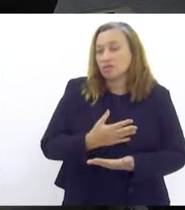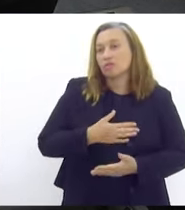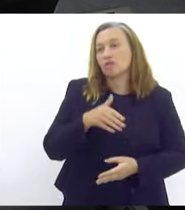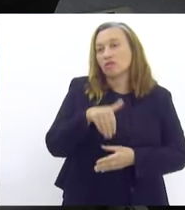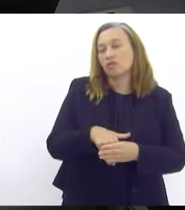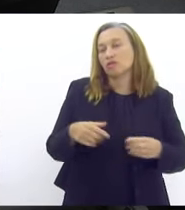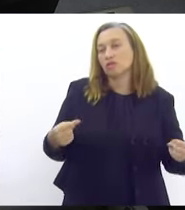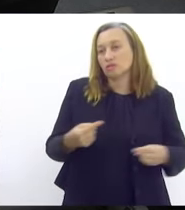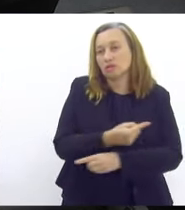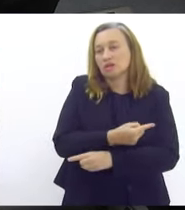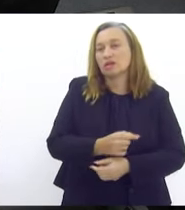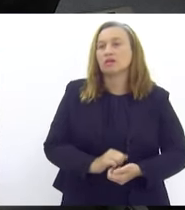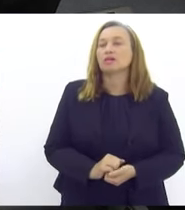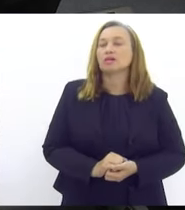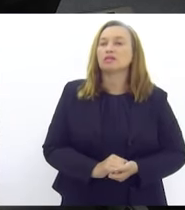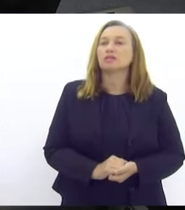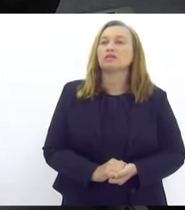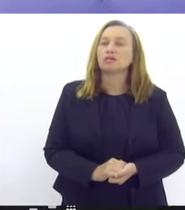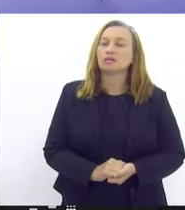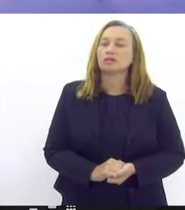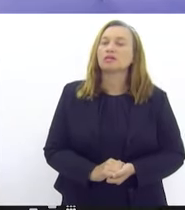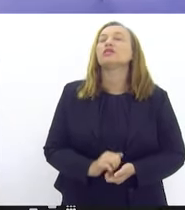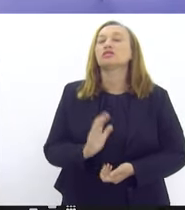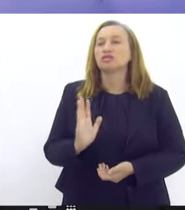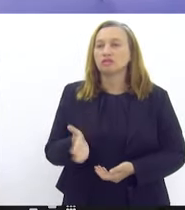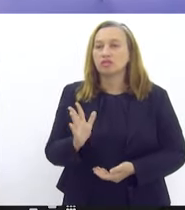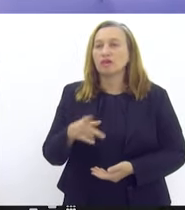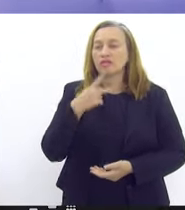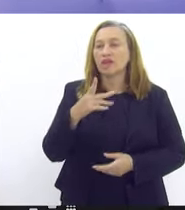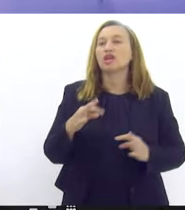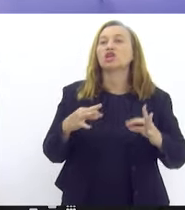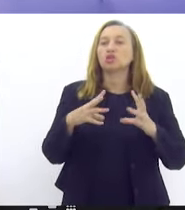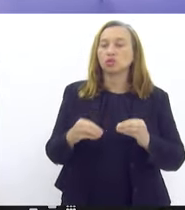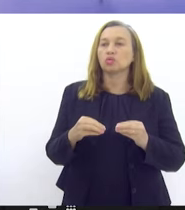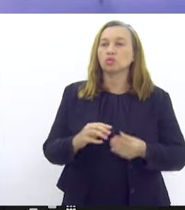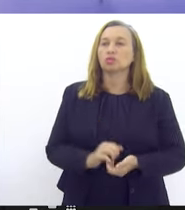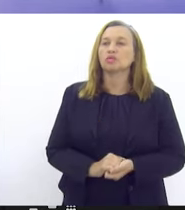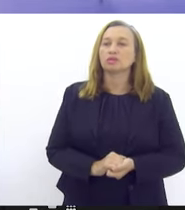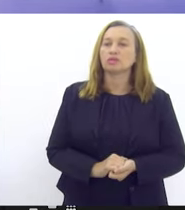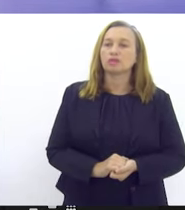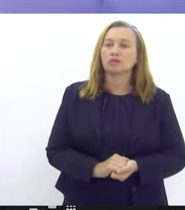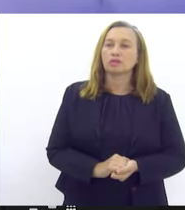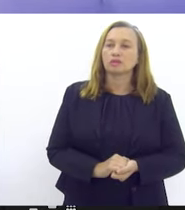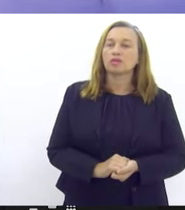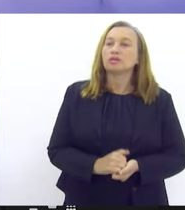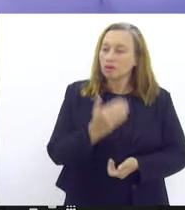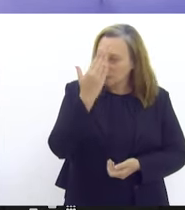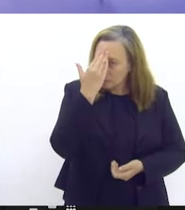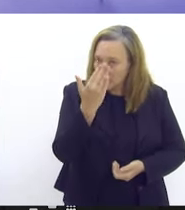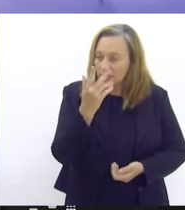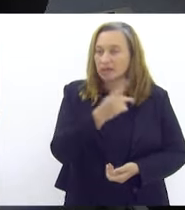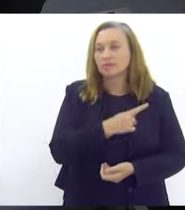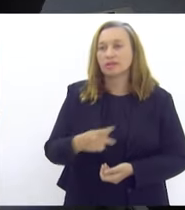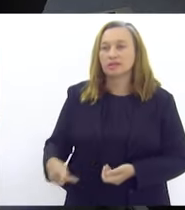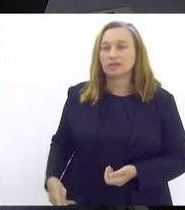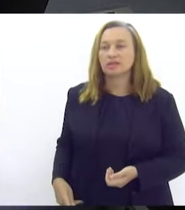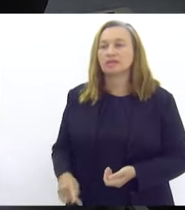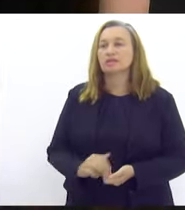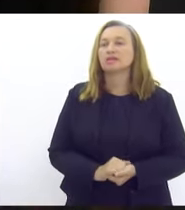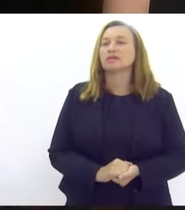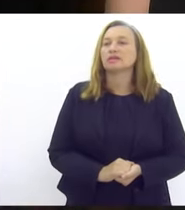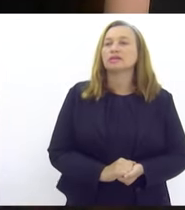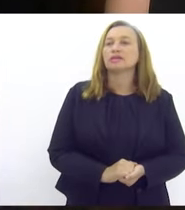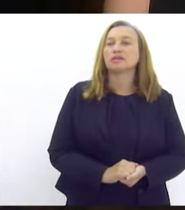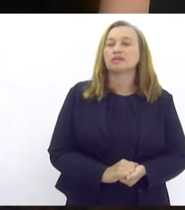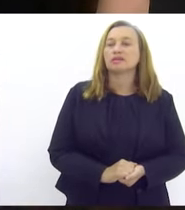ao contrário. Já foram registrados todos, deputado. Li todos. Obrigado, presidente. Agora é